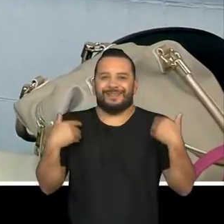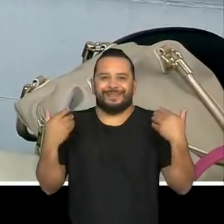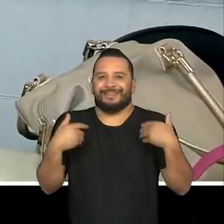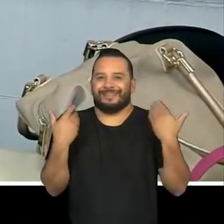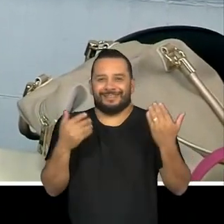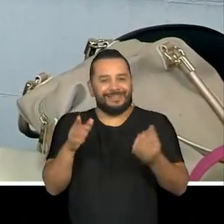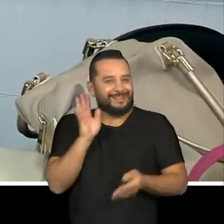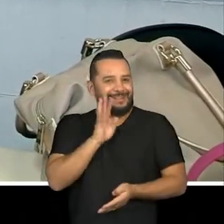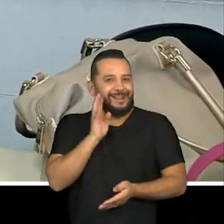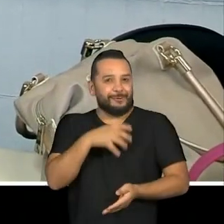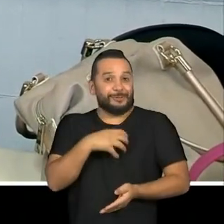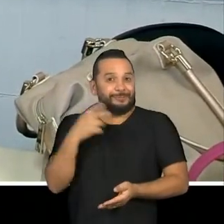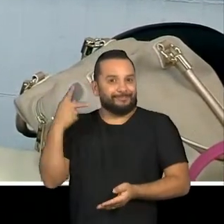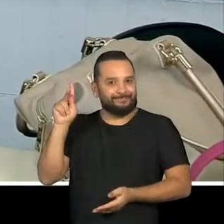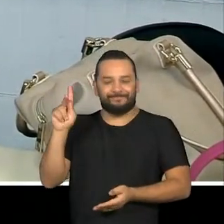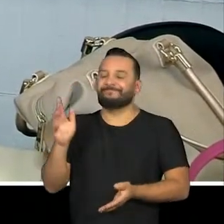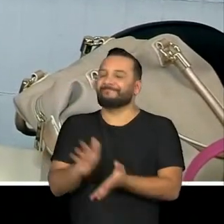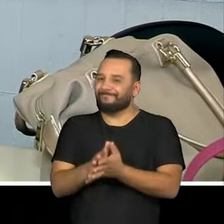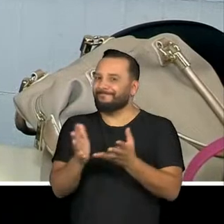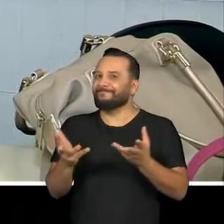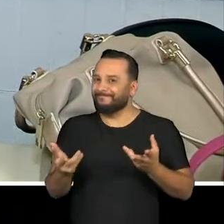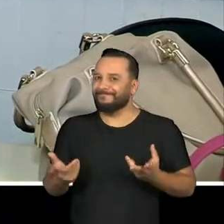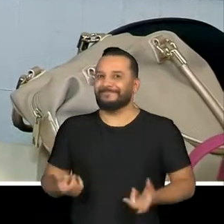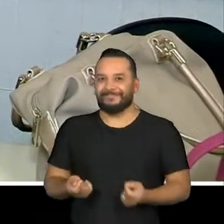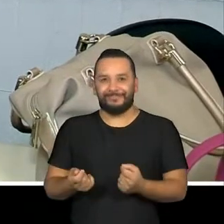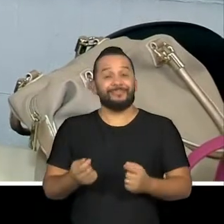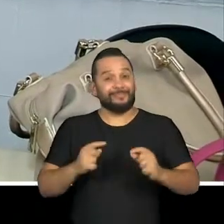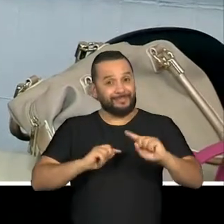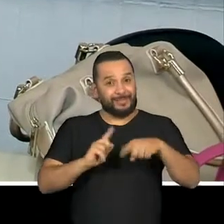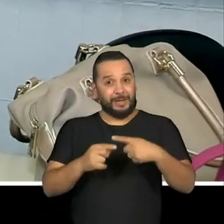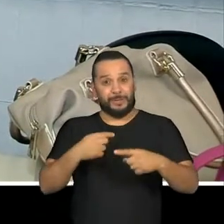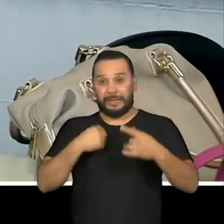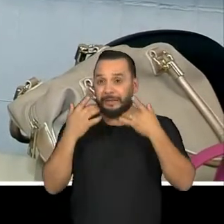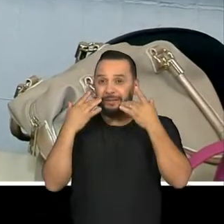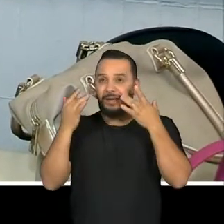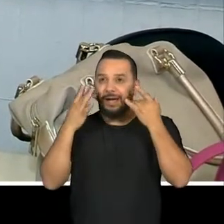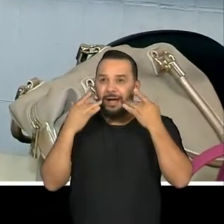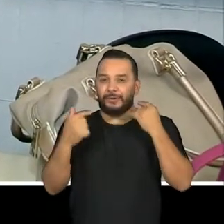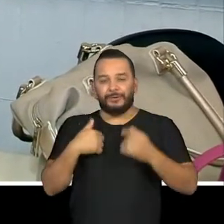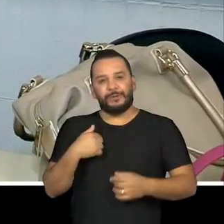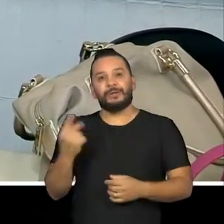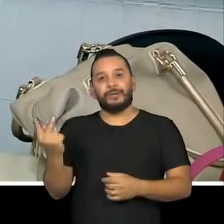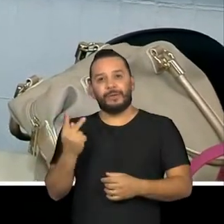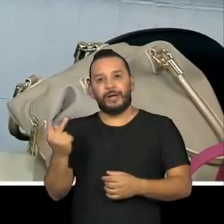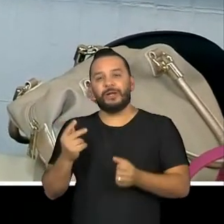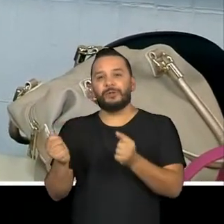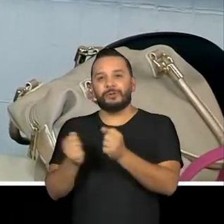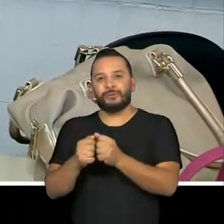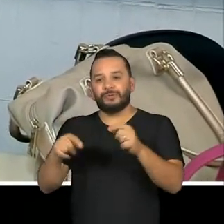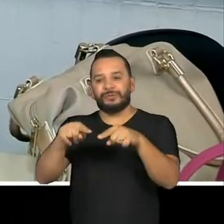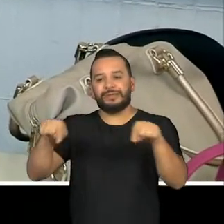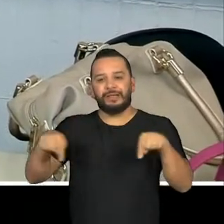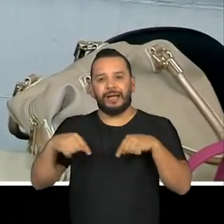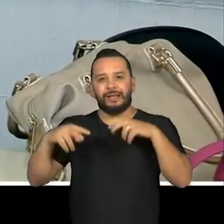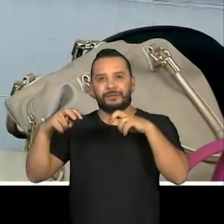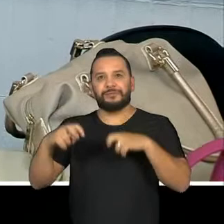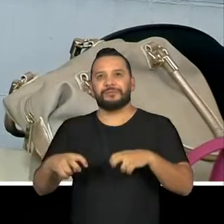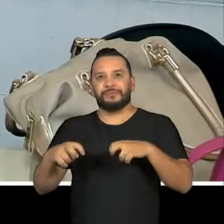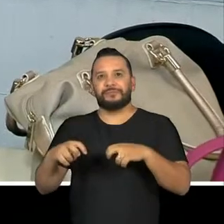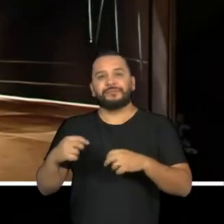que bacana, tal, maravilha. E aí eu fui fazer a peça e nós dividimos o camarim durante 7